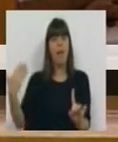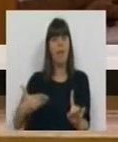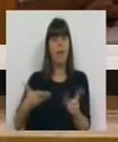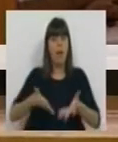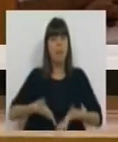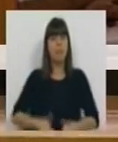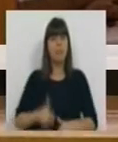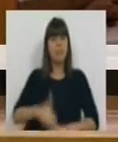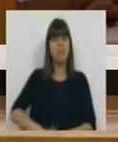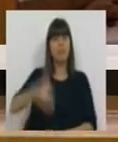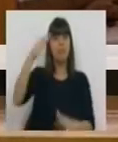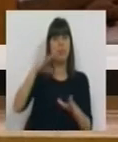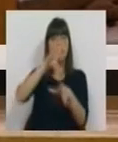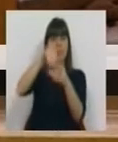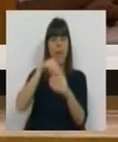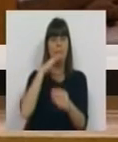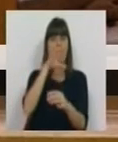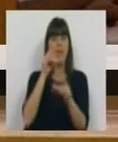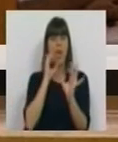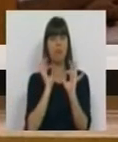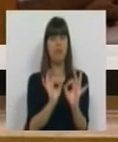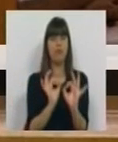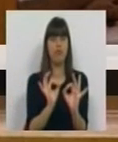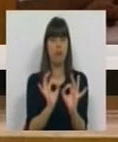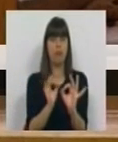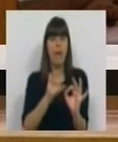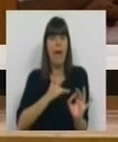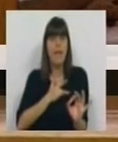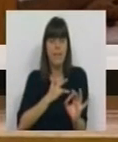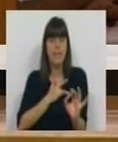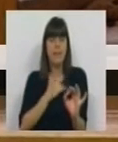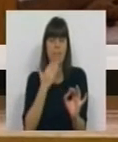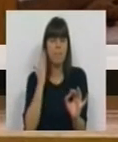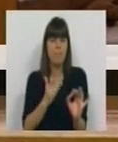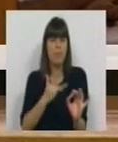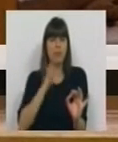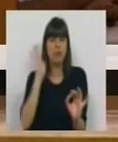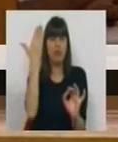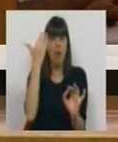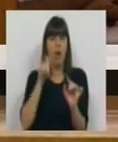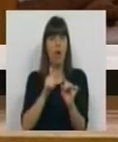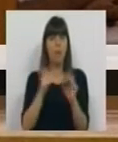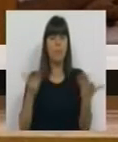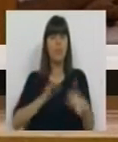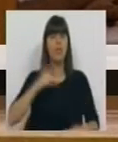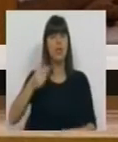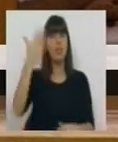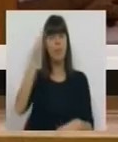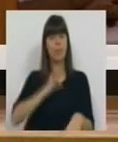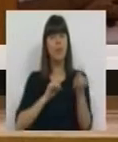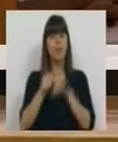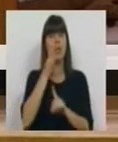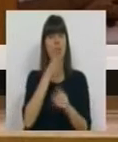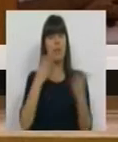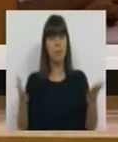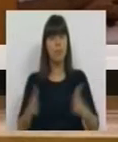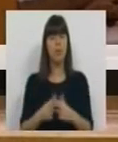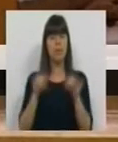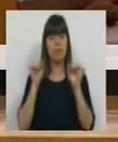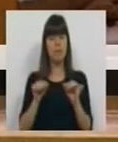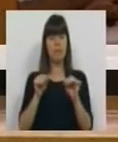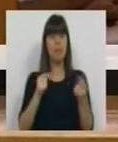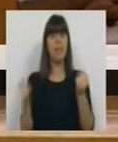direito a nascer e a crescer numa família que cuide e as ame incondicionalmente. Senhor Presidente, Srs. Deputados,